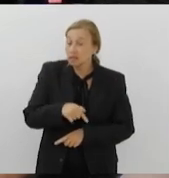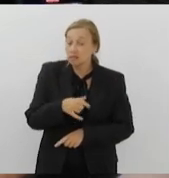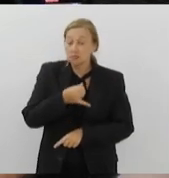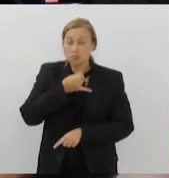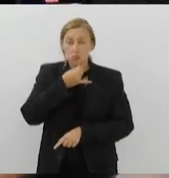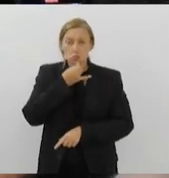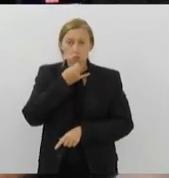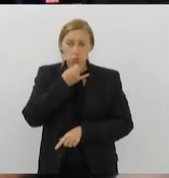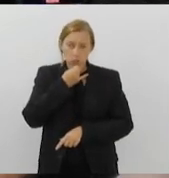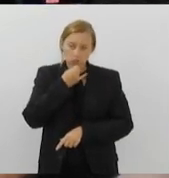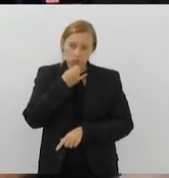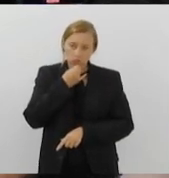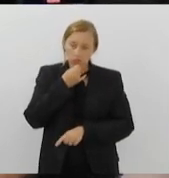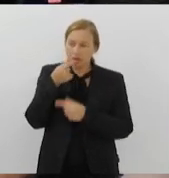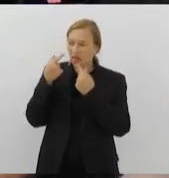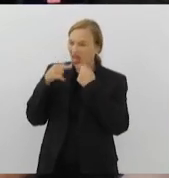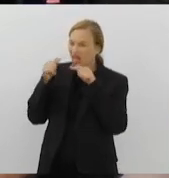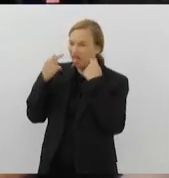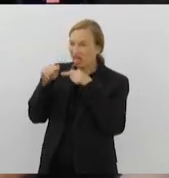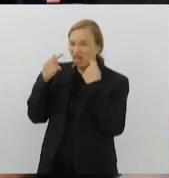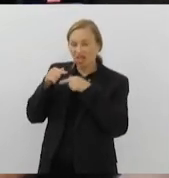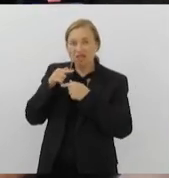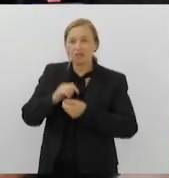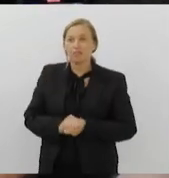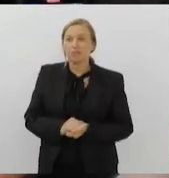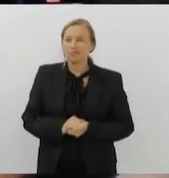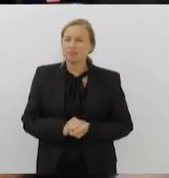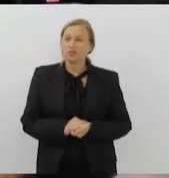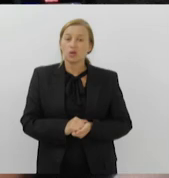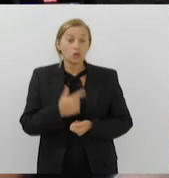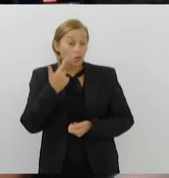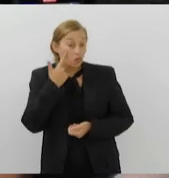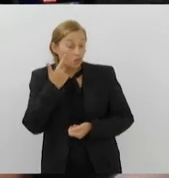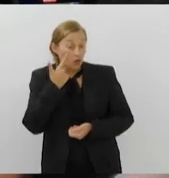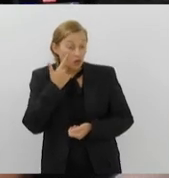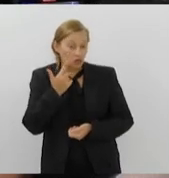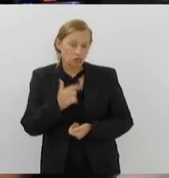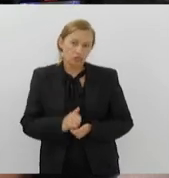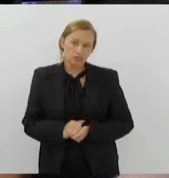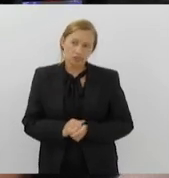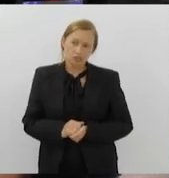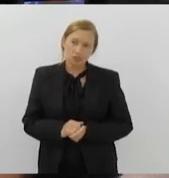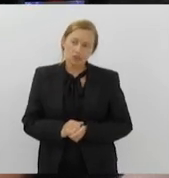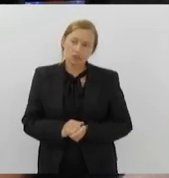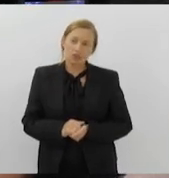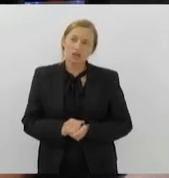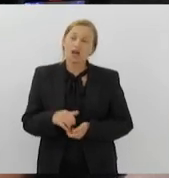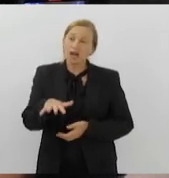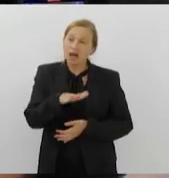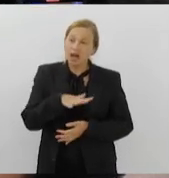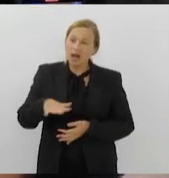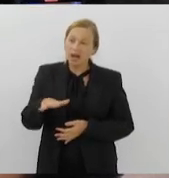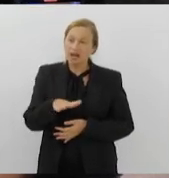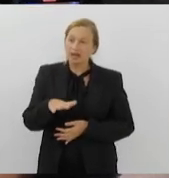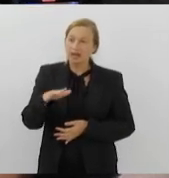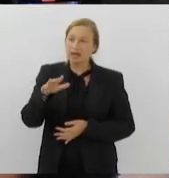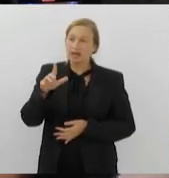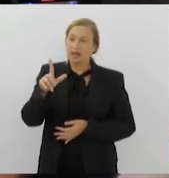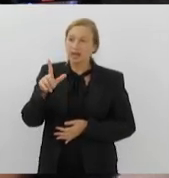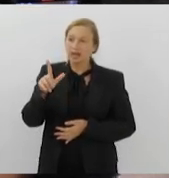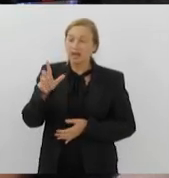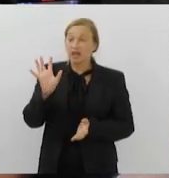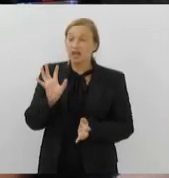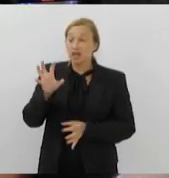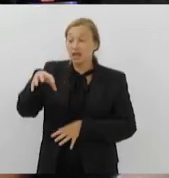lamentação, minha reclamação, aonde eu vejo mais de perto, que é a região serrana, região